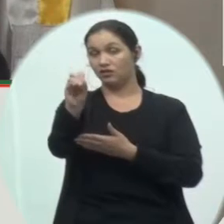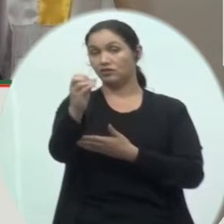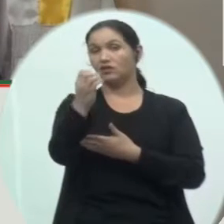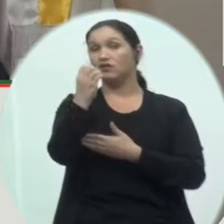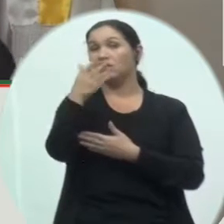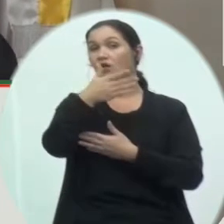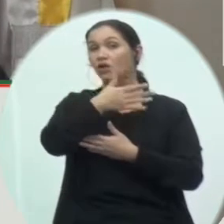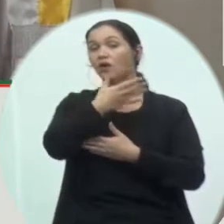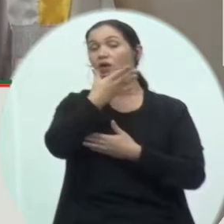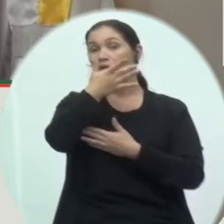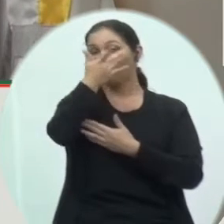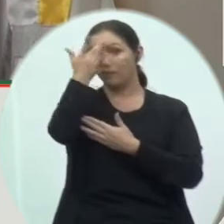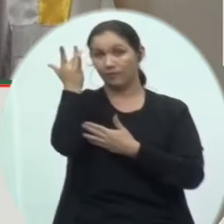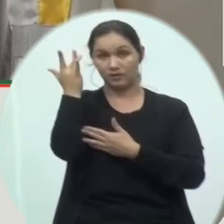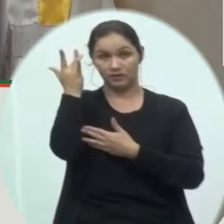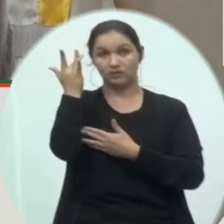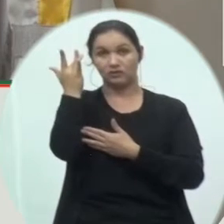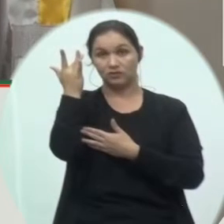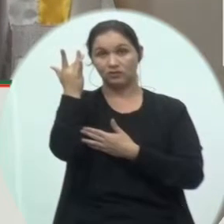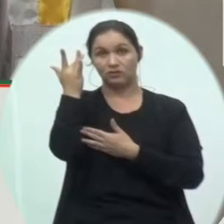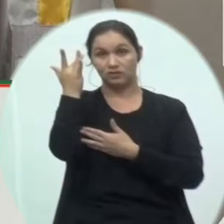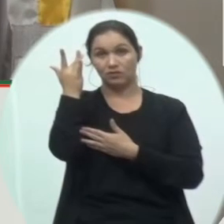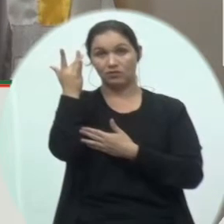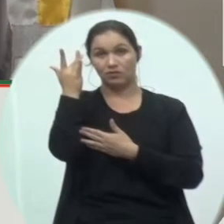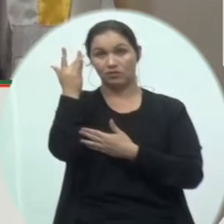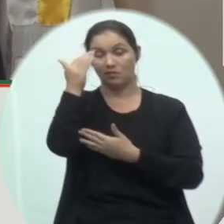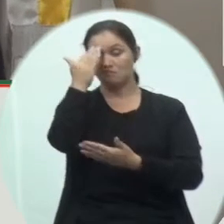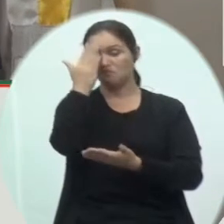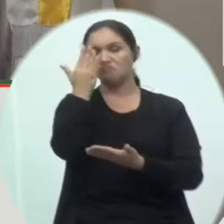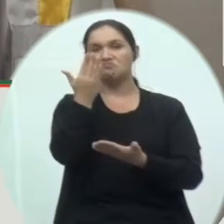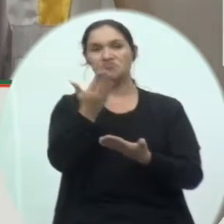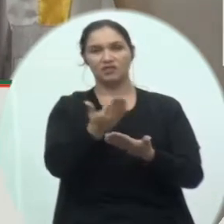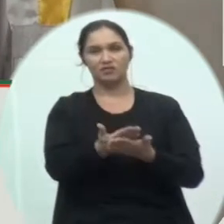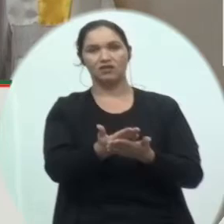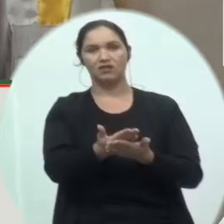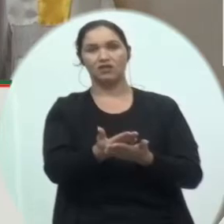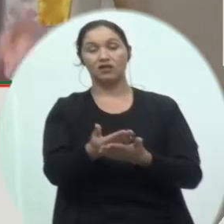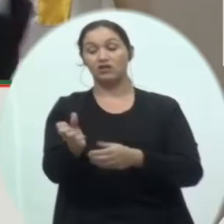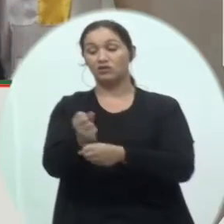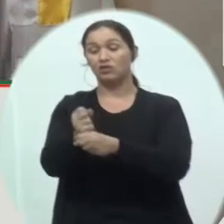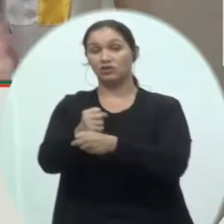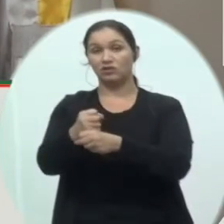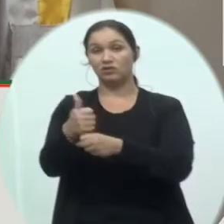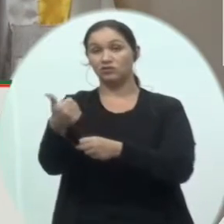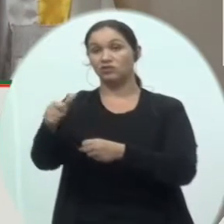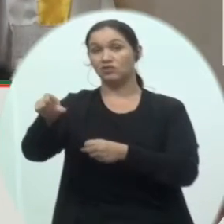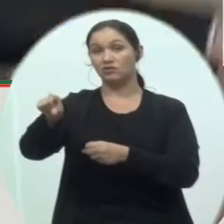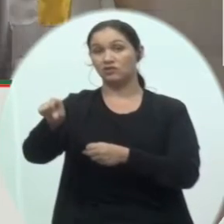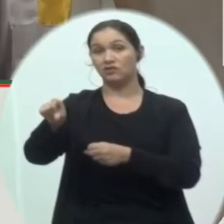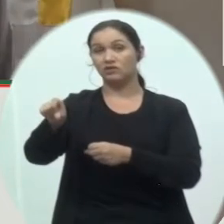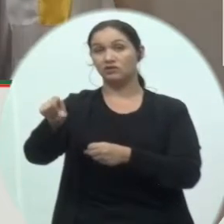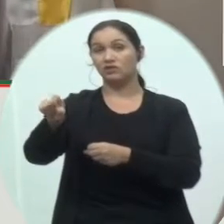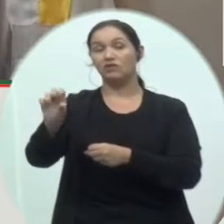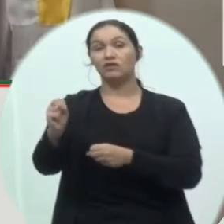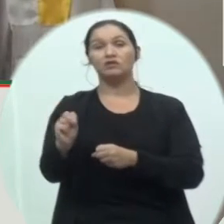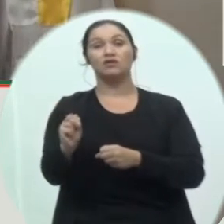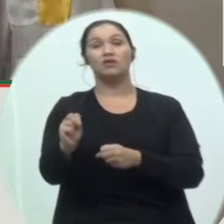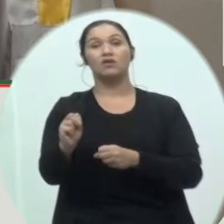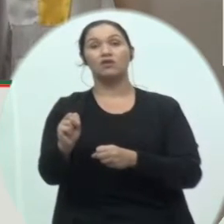ele foi secretário em 1998, um secretário de grande competência, e a saúde de Criciúma, de lá para